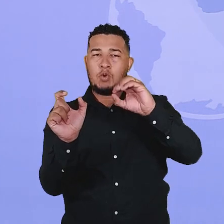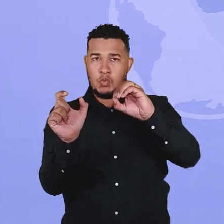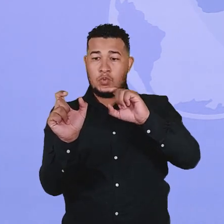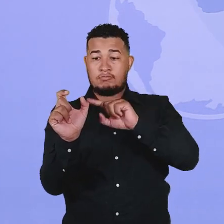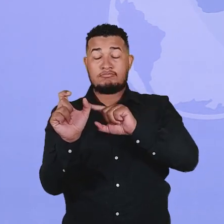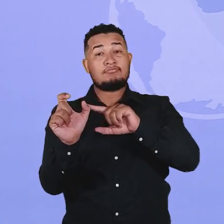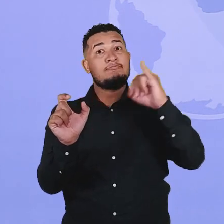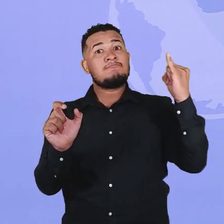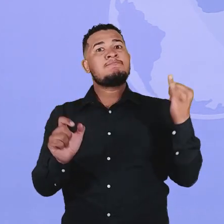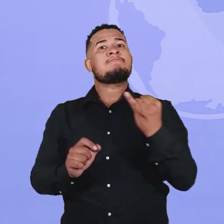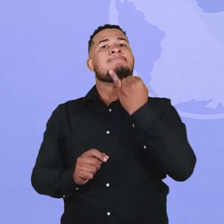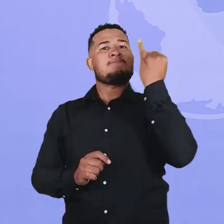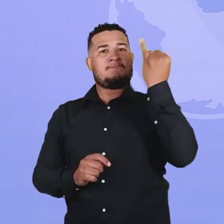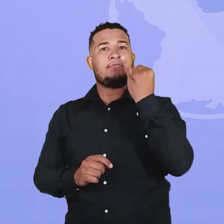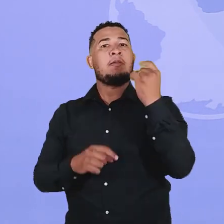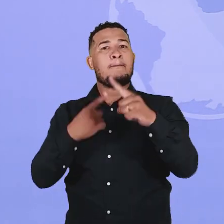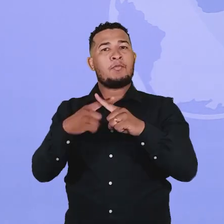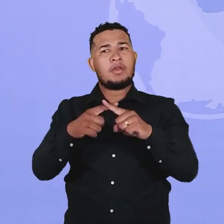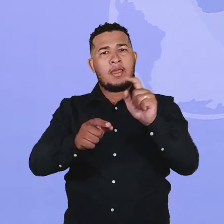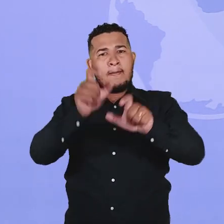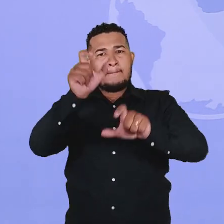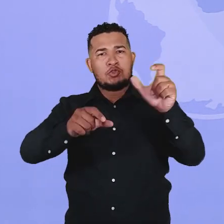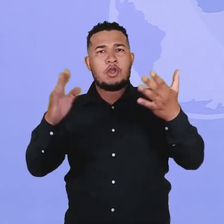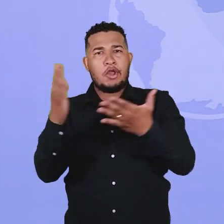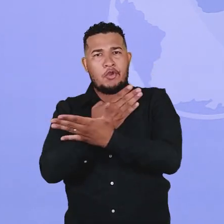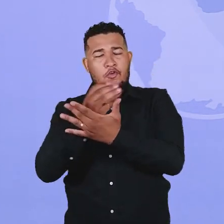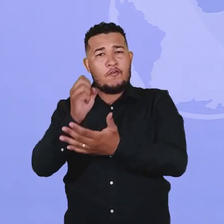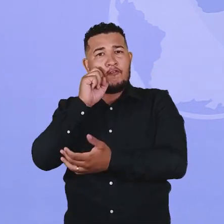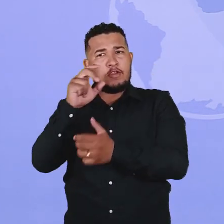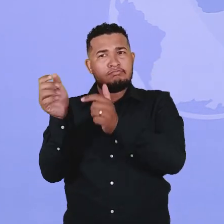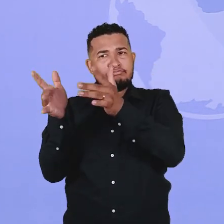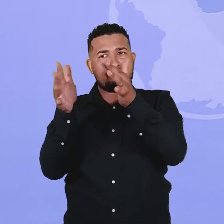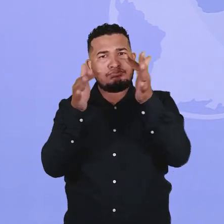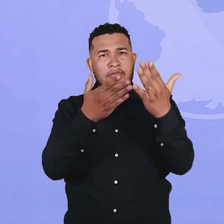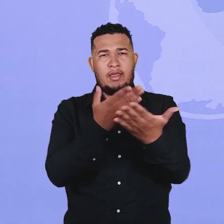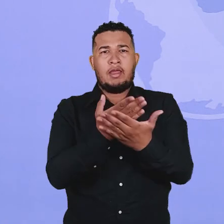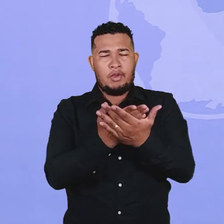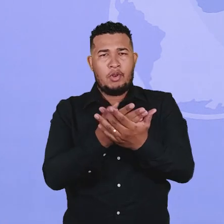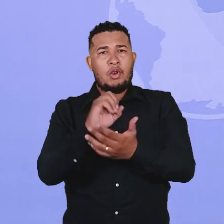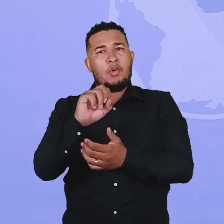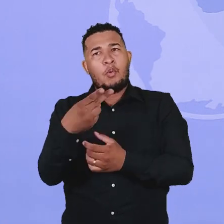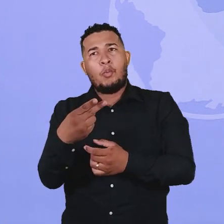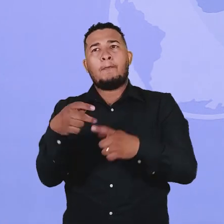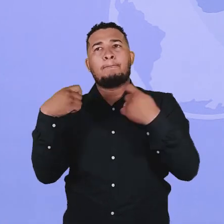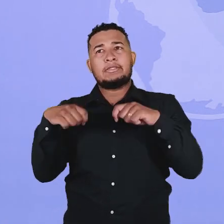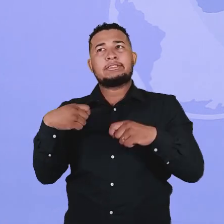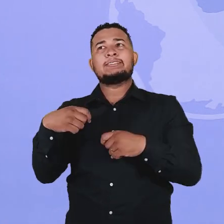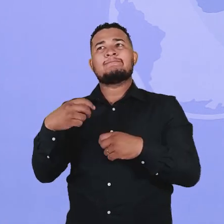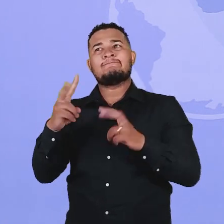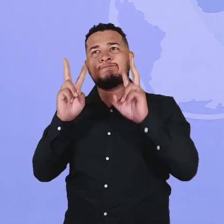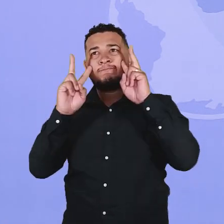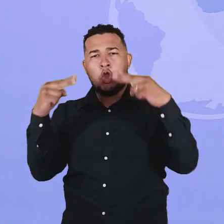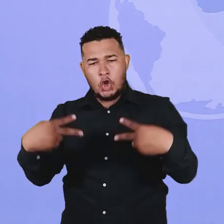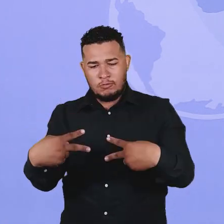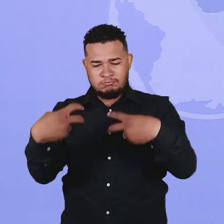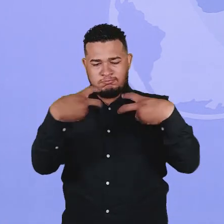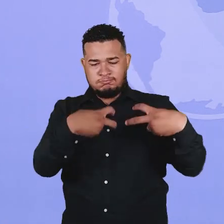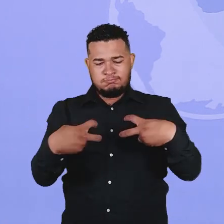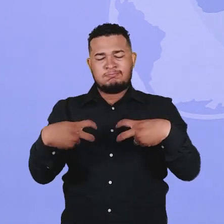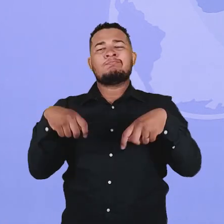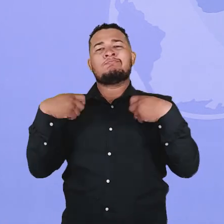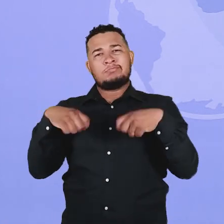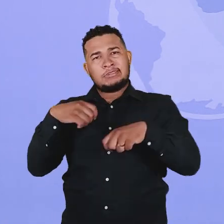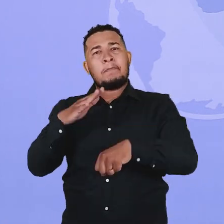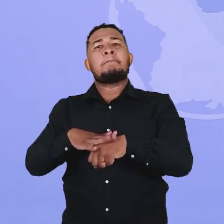é muito importante. Tem pessoas que veem uma aula como essa ou estão numa situação que precisam ter uma melhora da